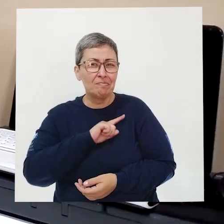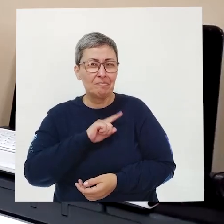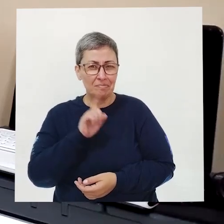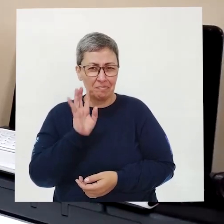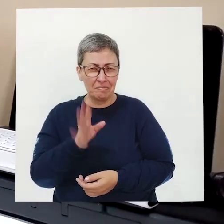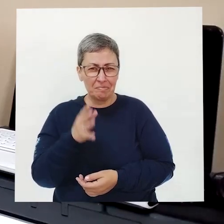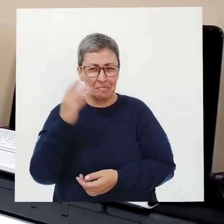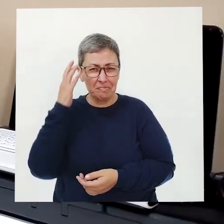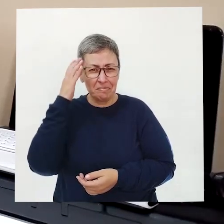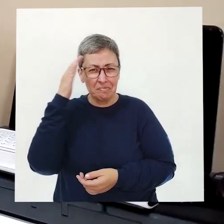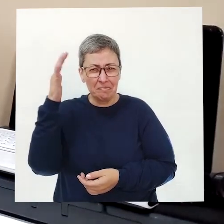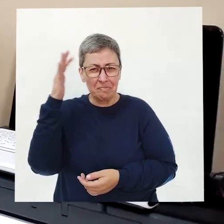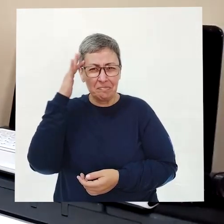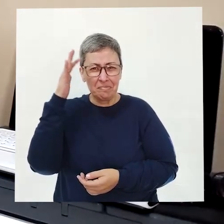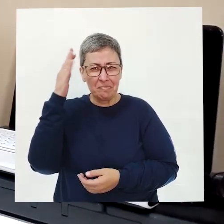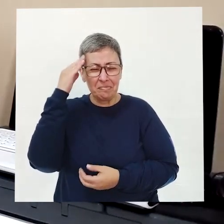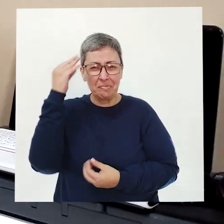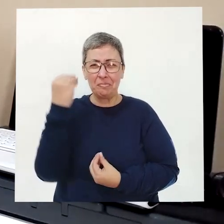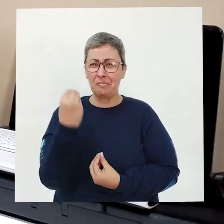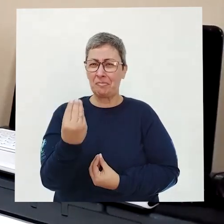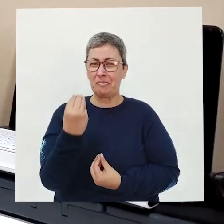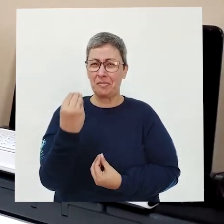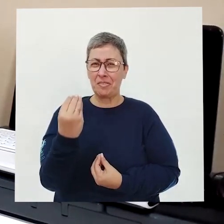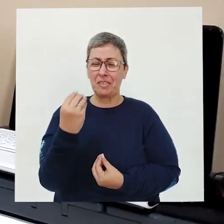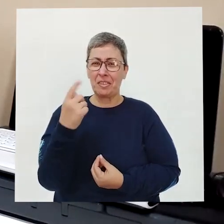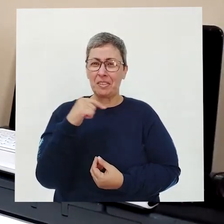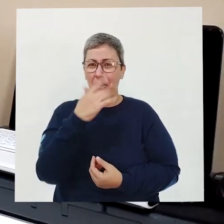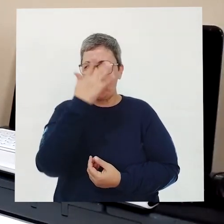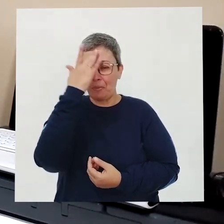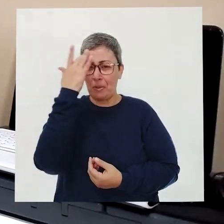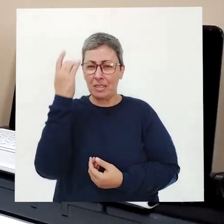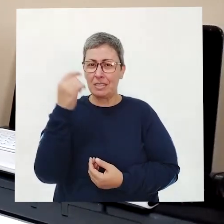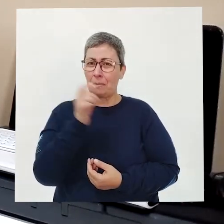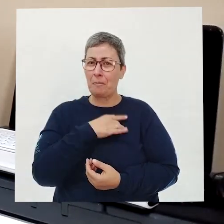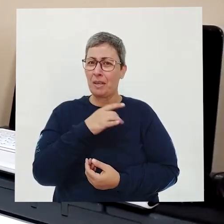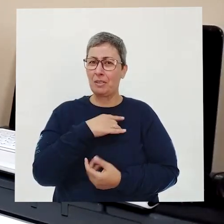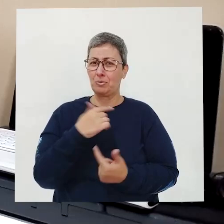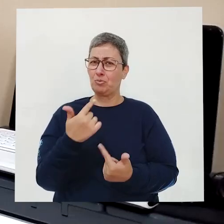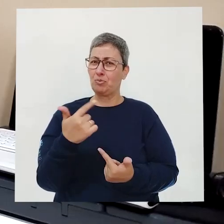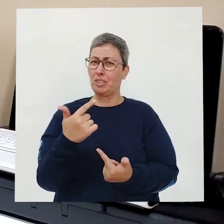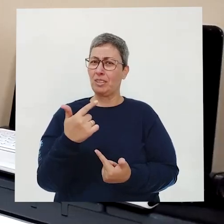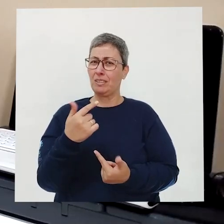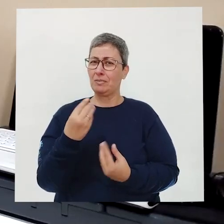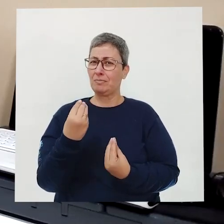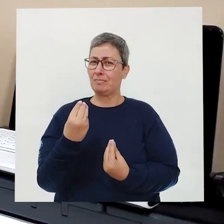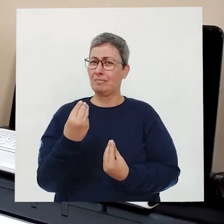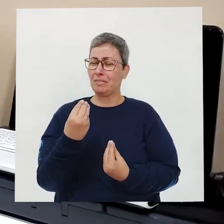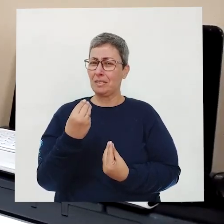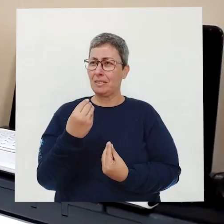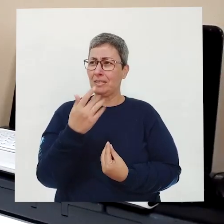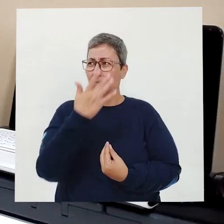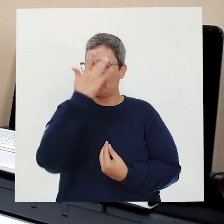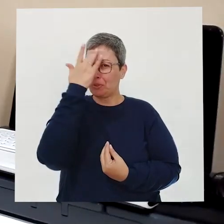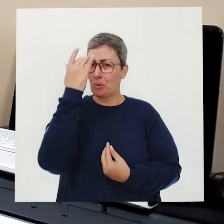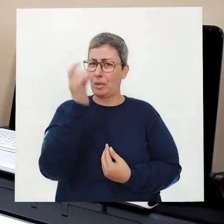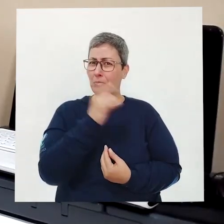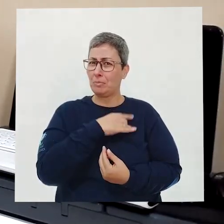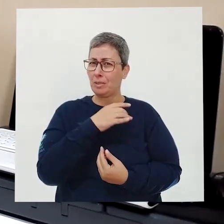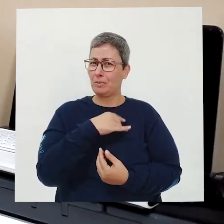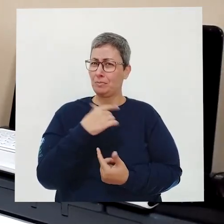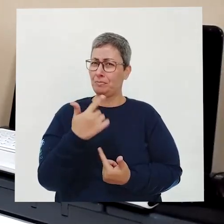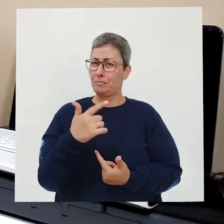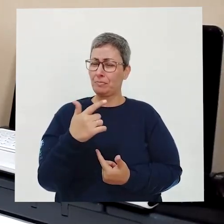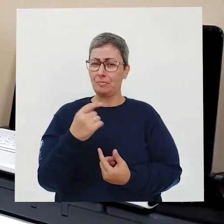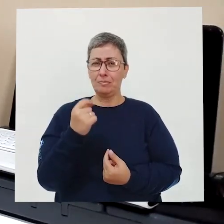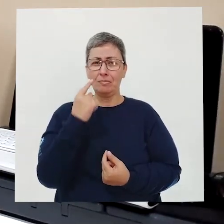Você já imaginou como seria se as pessoas não sentissem medo? Se as pessoas não sentissem